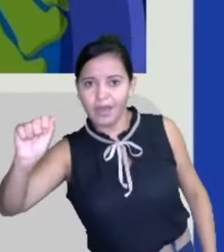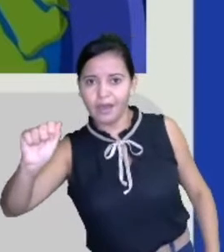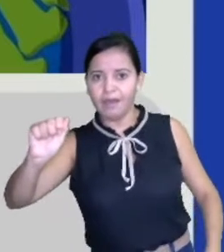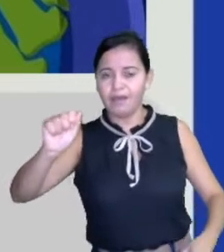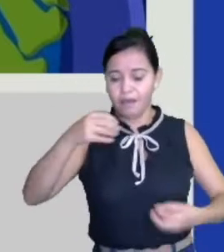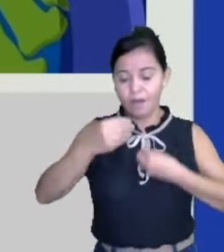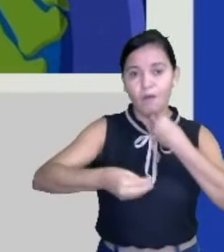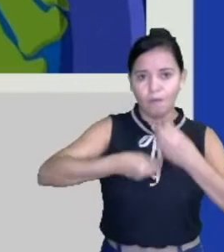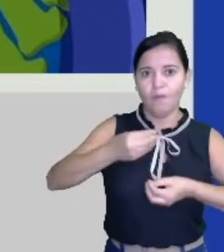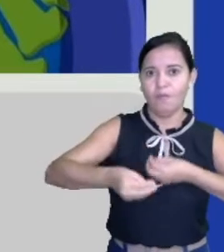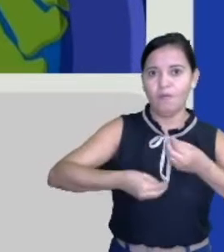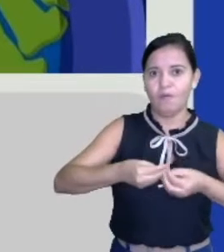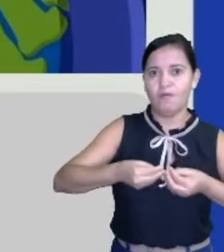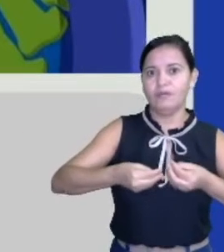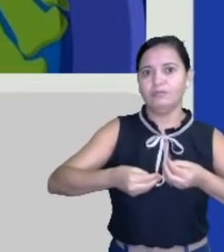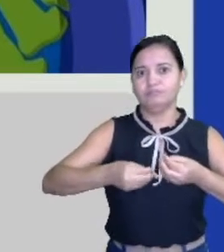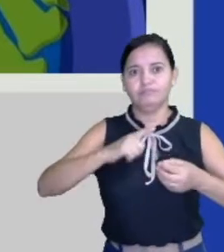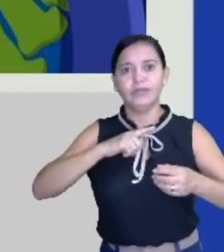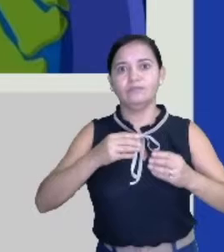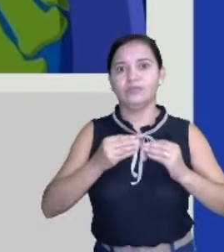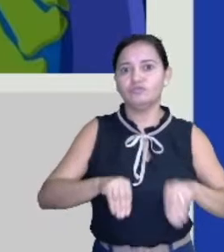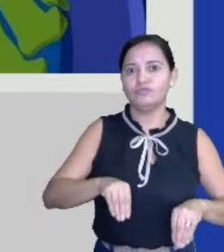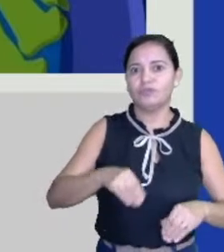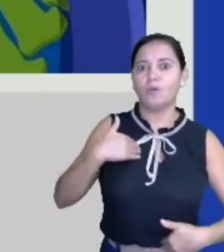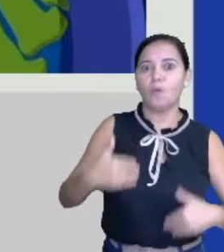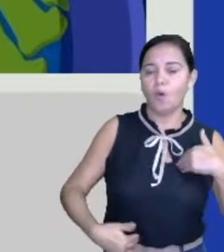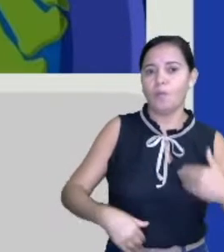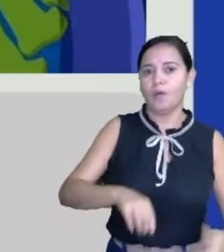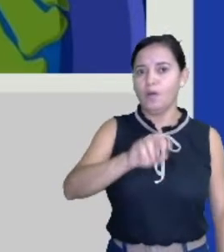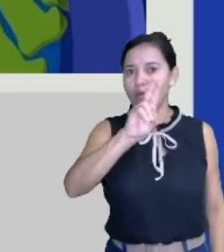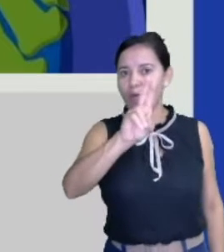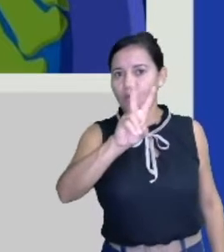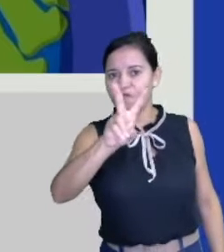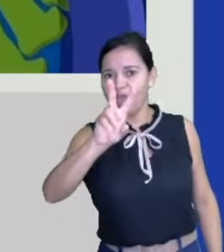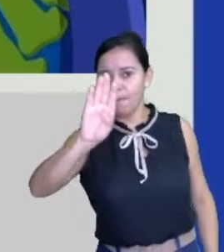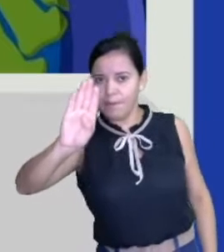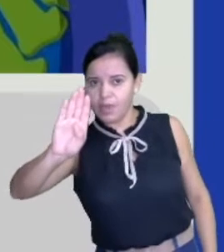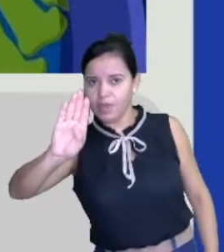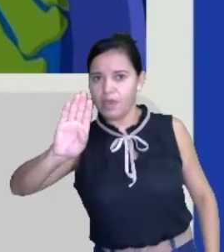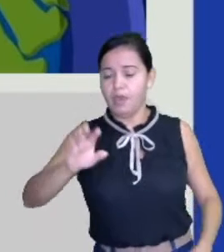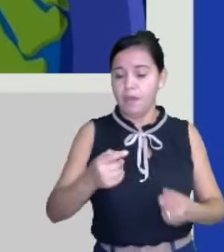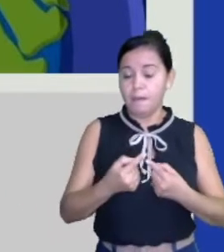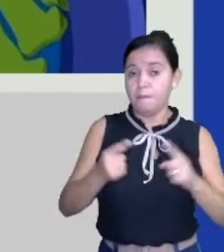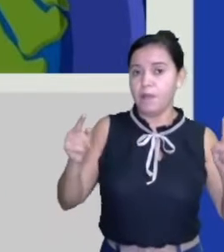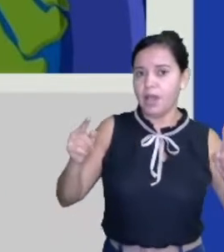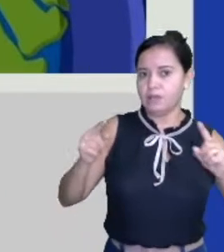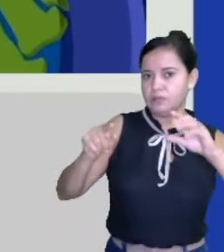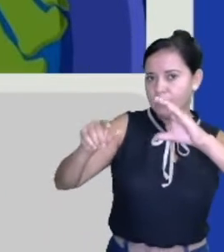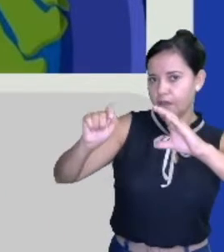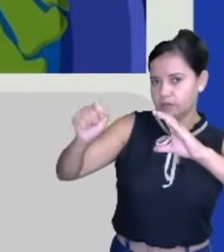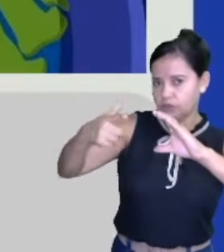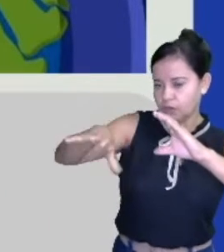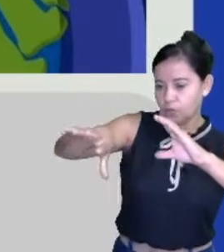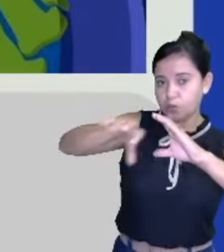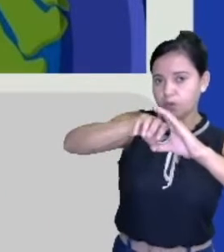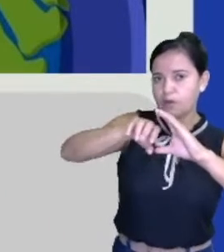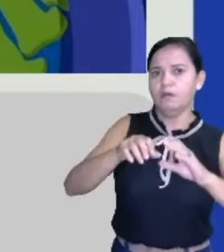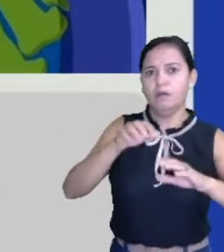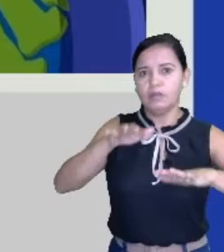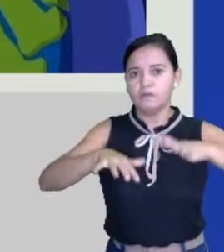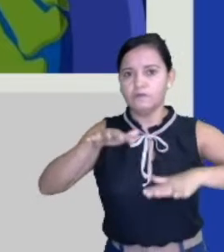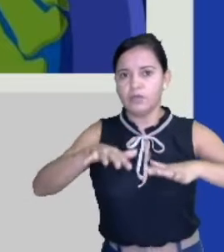já do UVB, ele também causa problema, mas para você ter ideia, a camada nossa de ozônio, ela consegue absorver 95%, ou